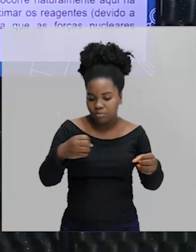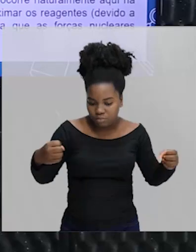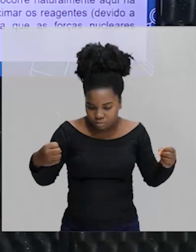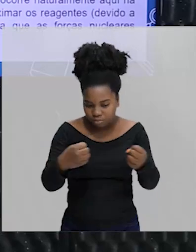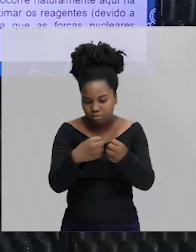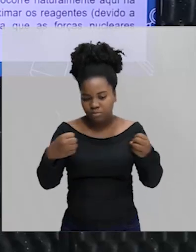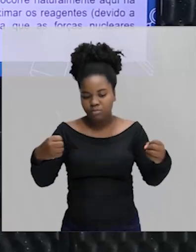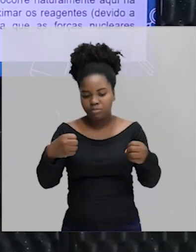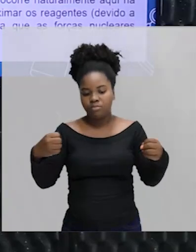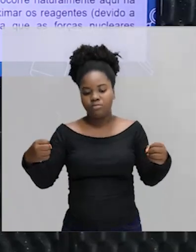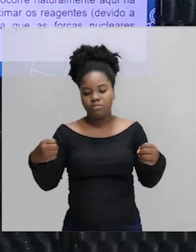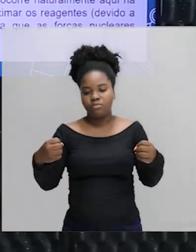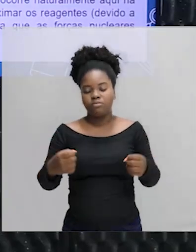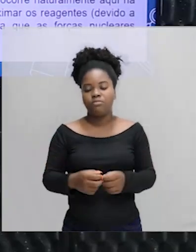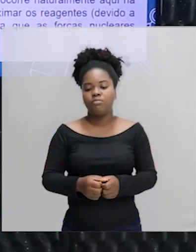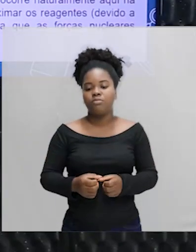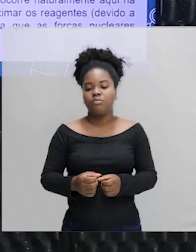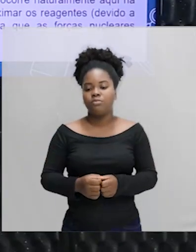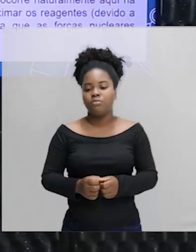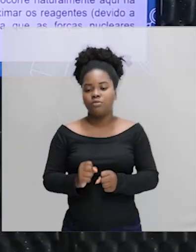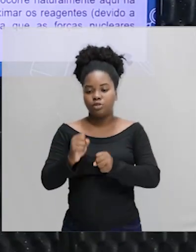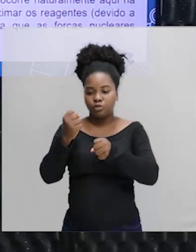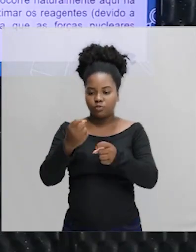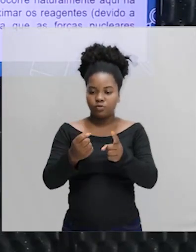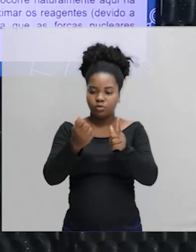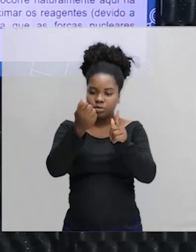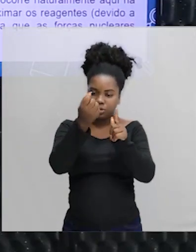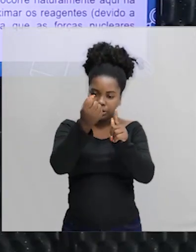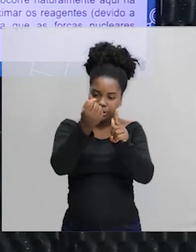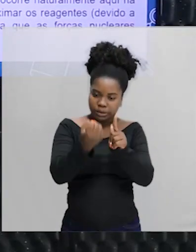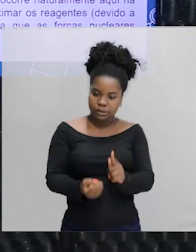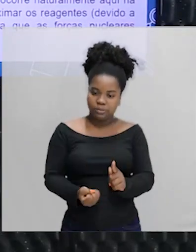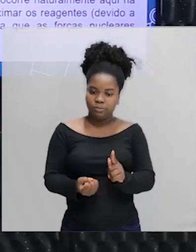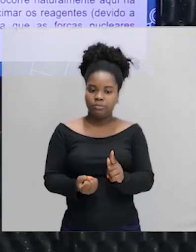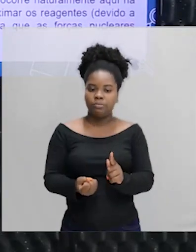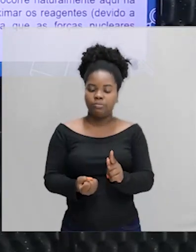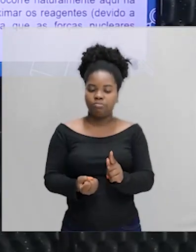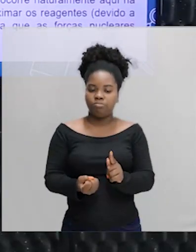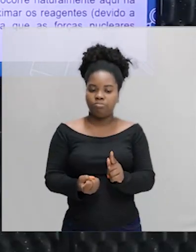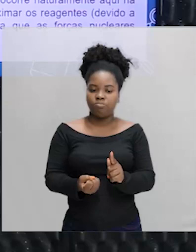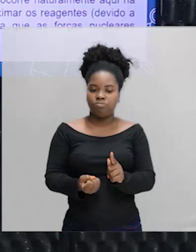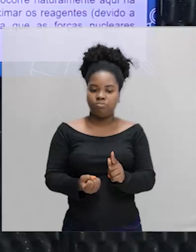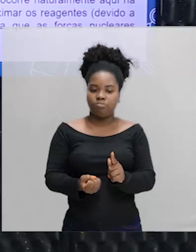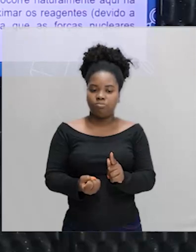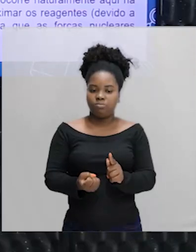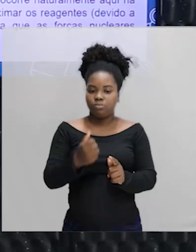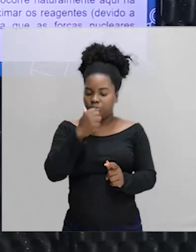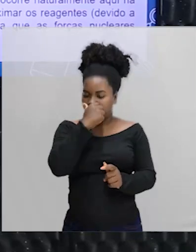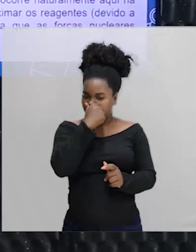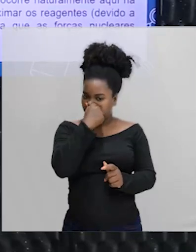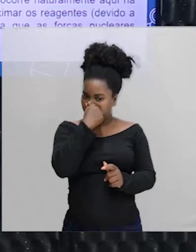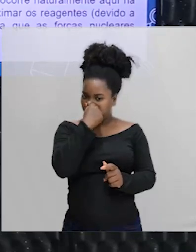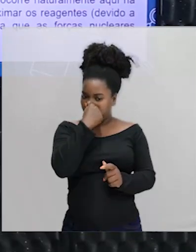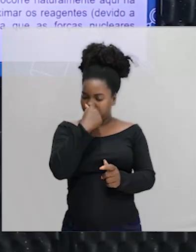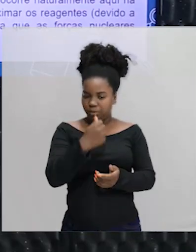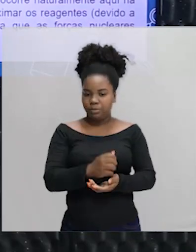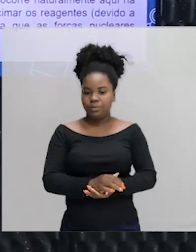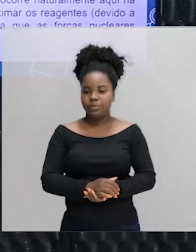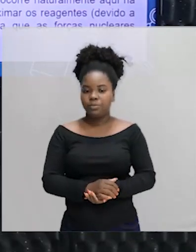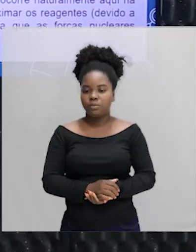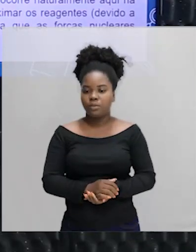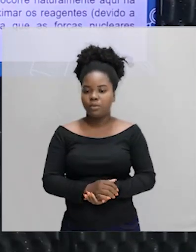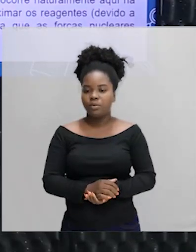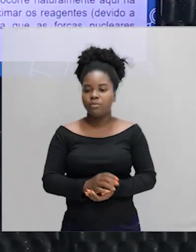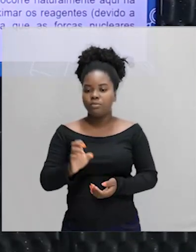grande ação de força gravitacional. Ou seja, a força gravitacional é tão grande que ela acaba vencendo essa força,